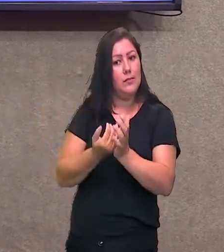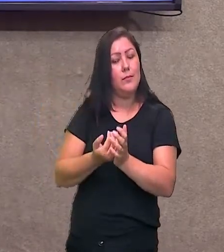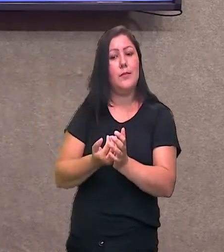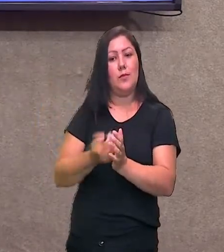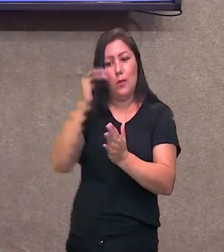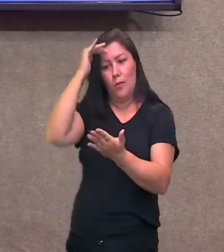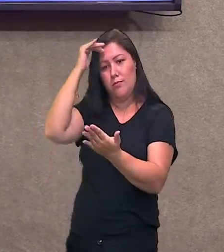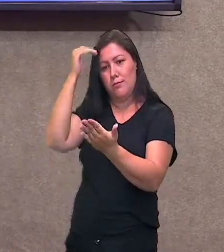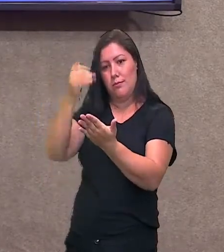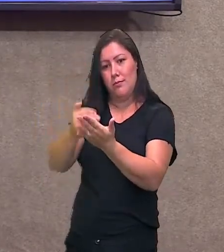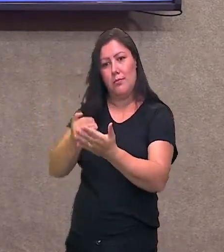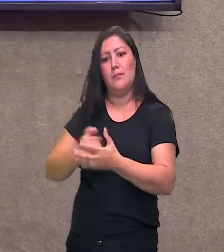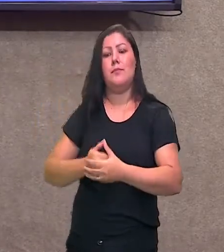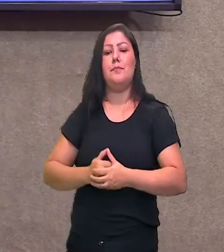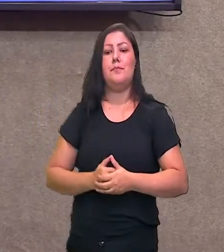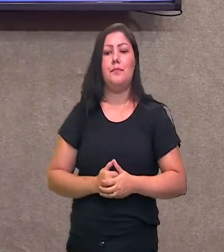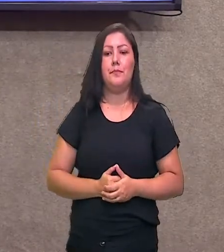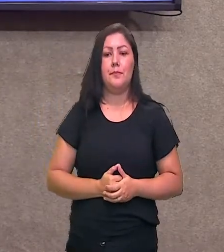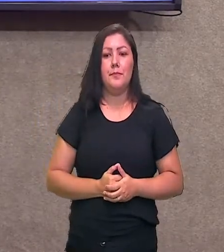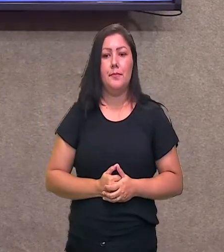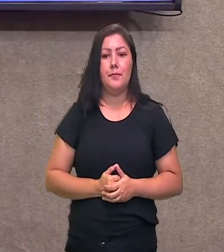que atua no mundo todo.